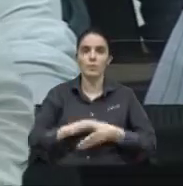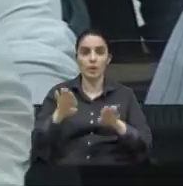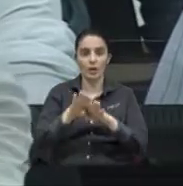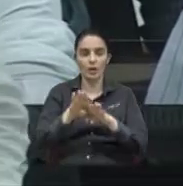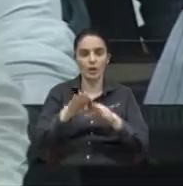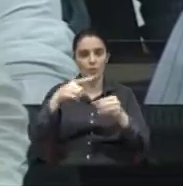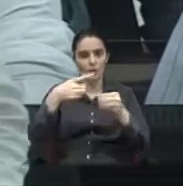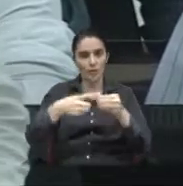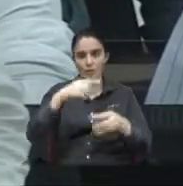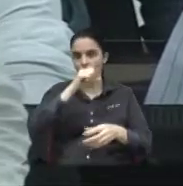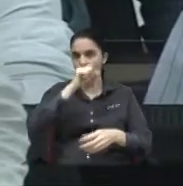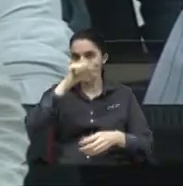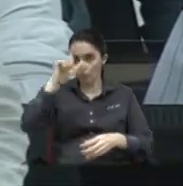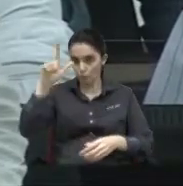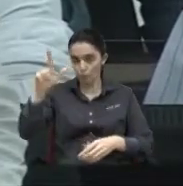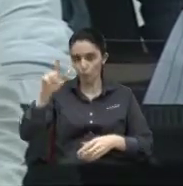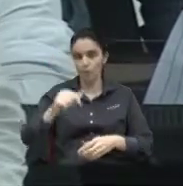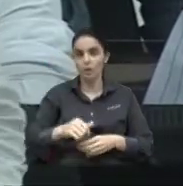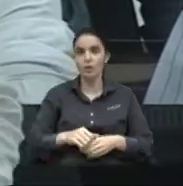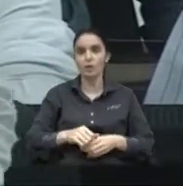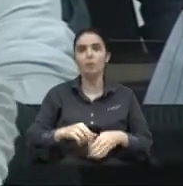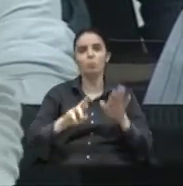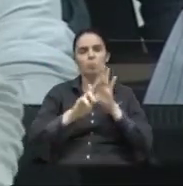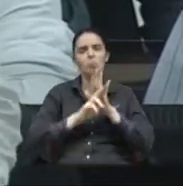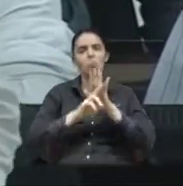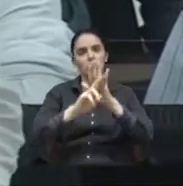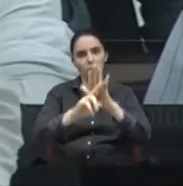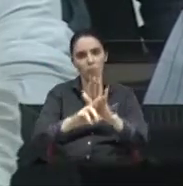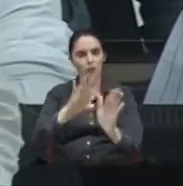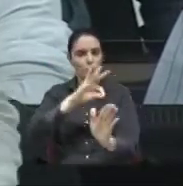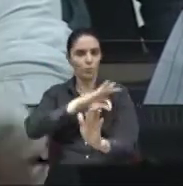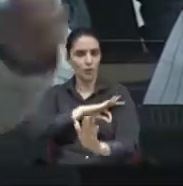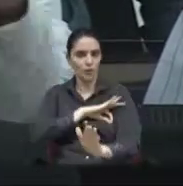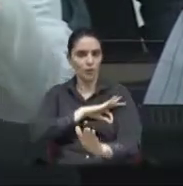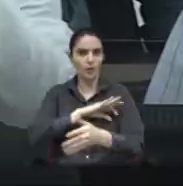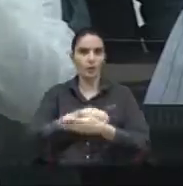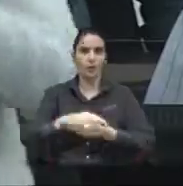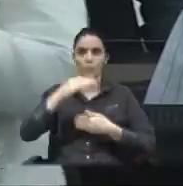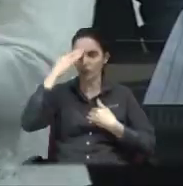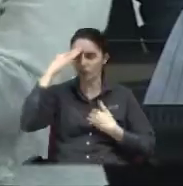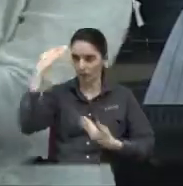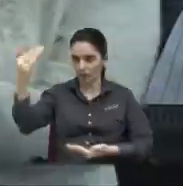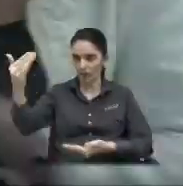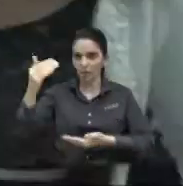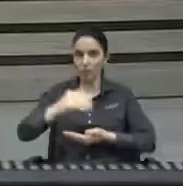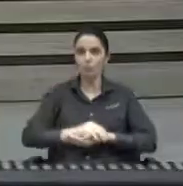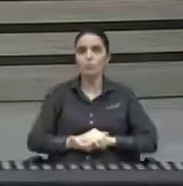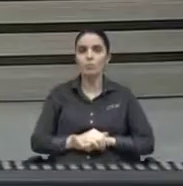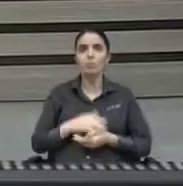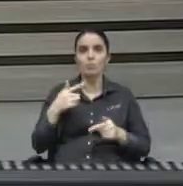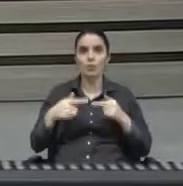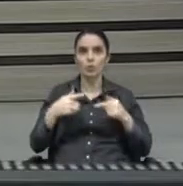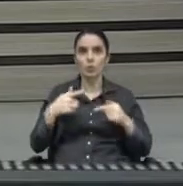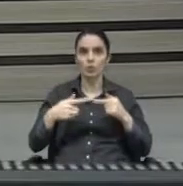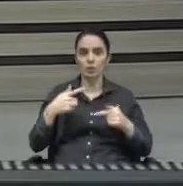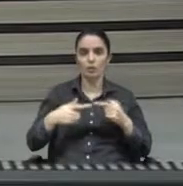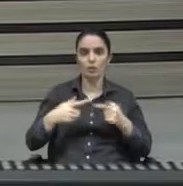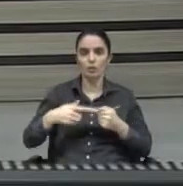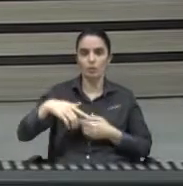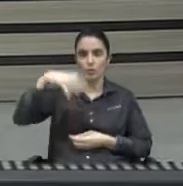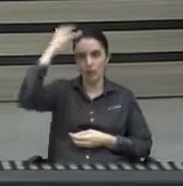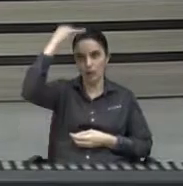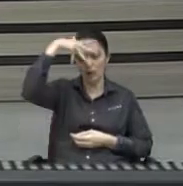seja referência com relação à polícia militar obrigada o dono do sol desejo que